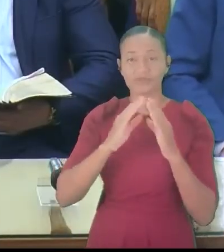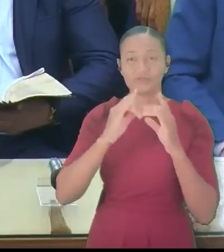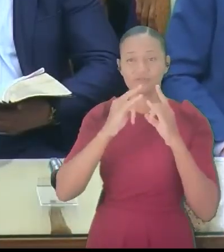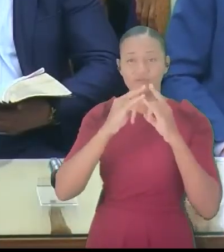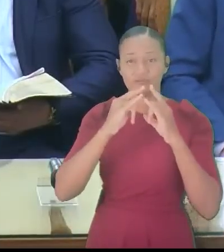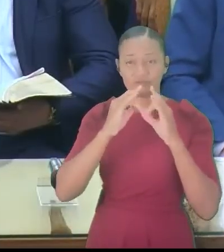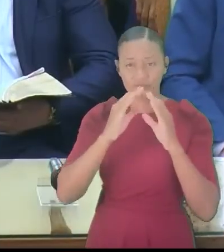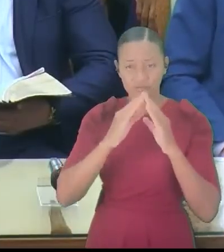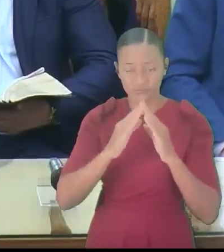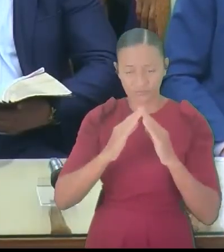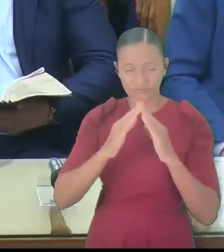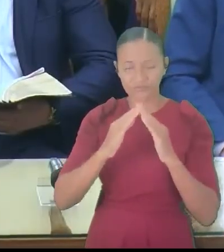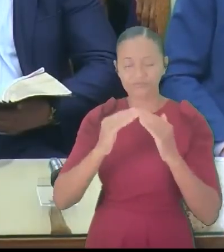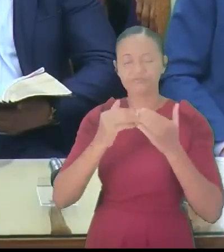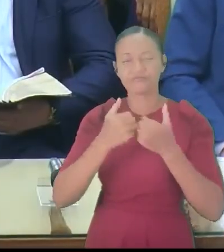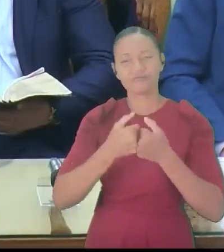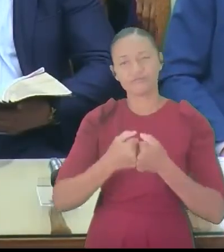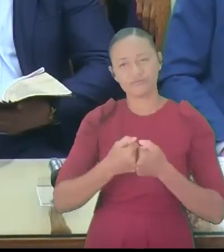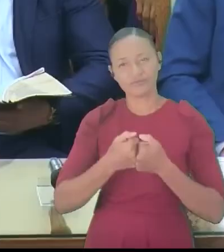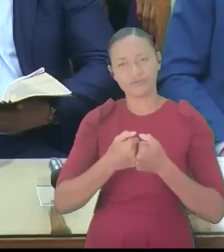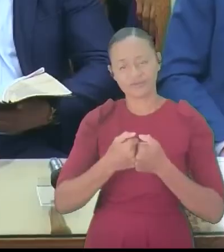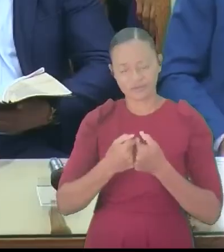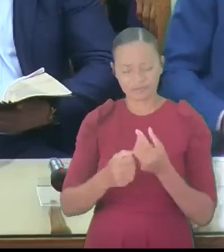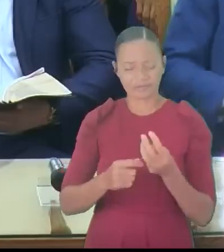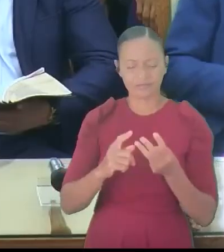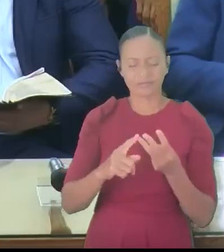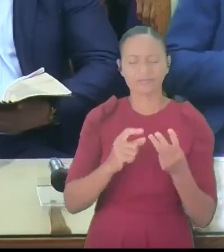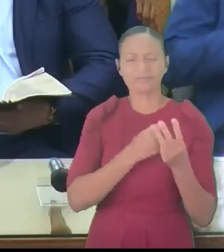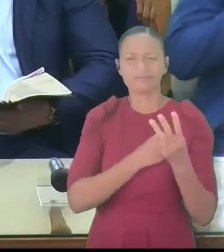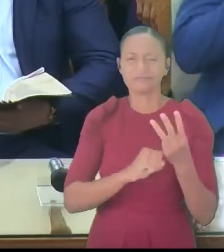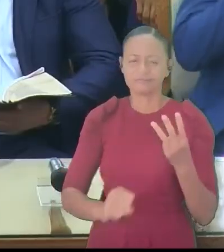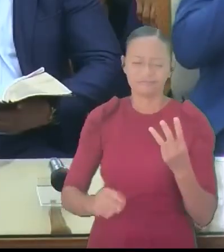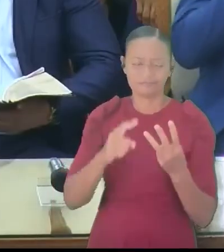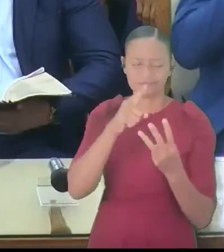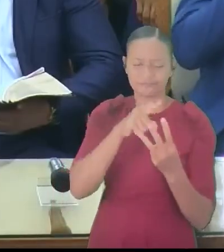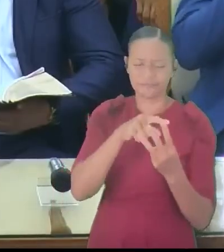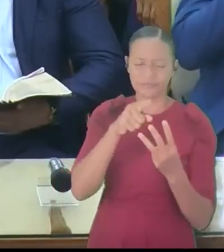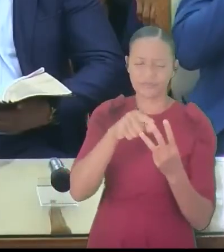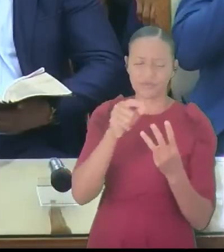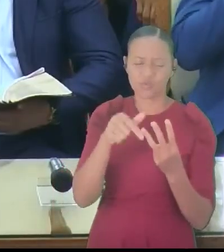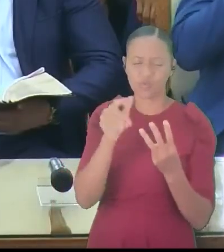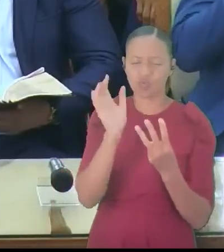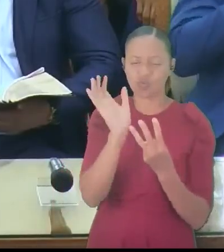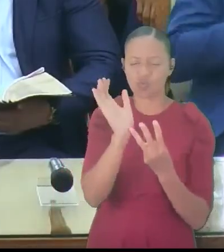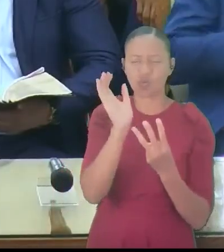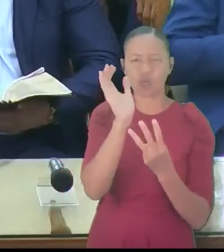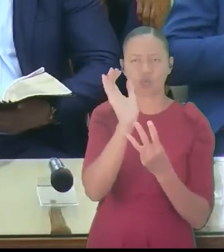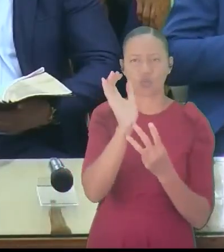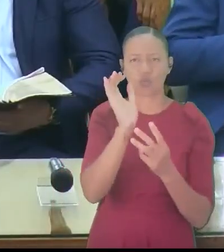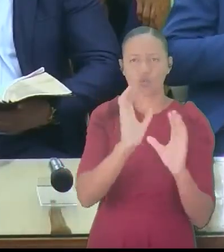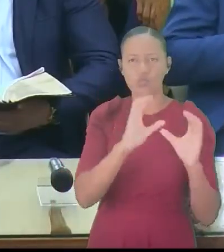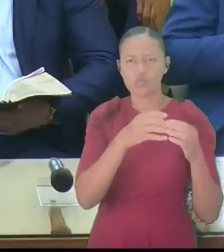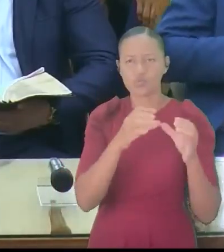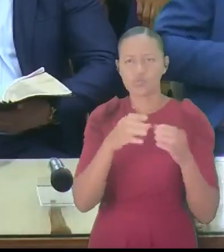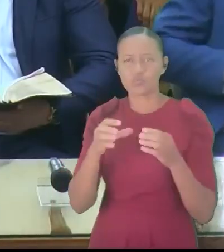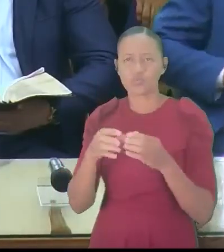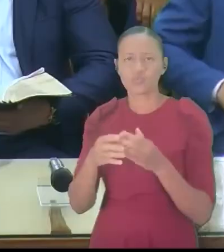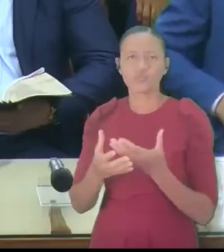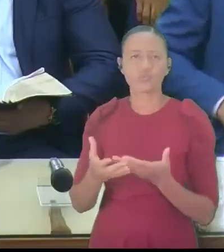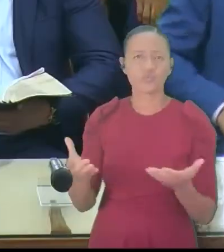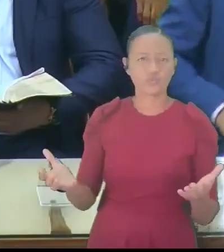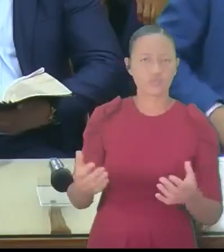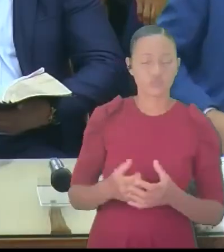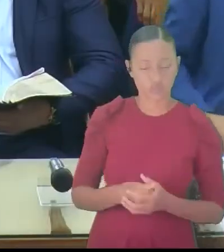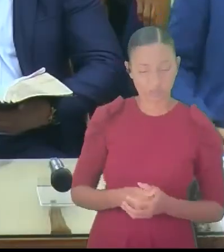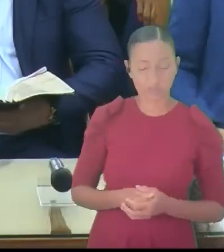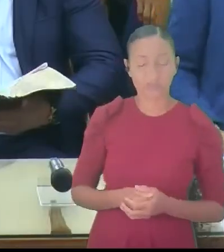saduceus. Pastor, quem era dessas 3 classes de gente? Quem eram os saduceus? Os